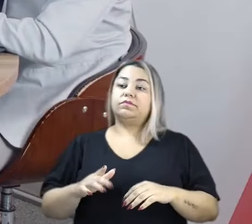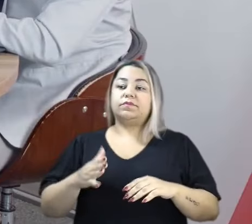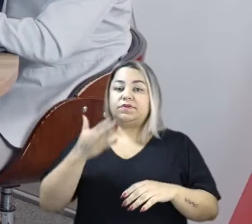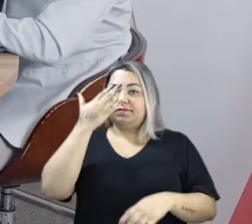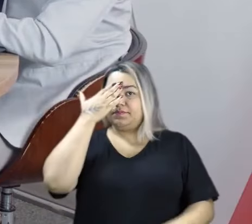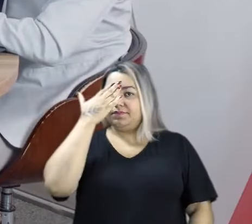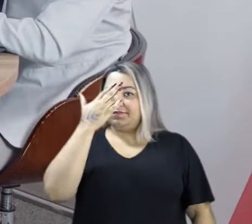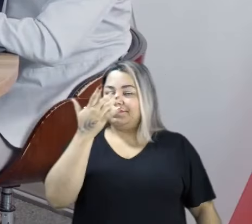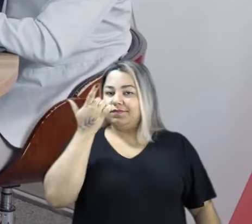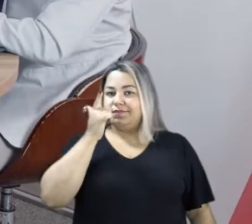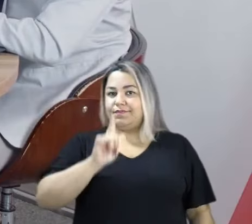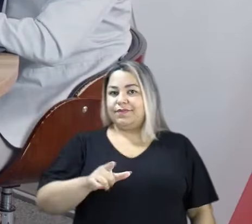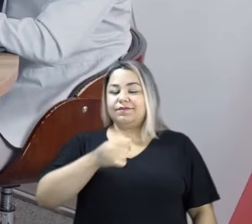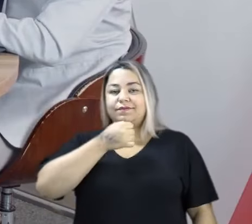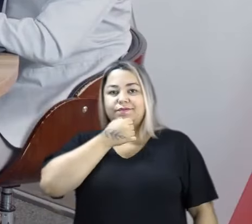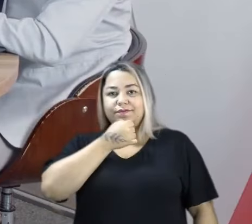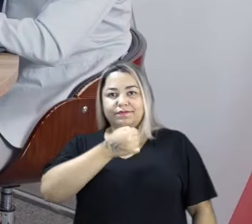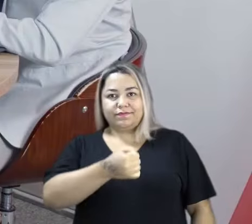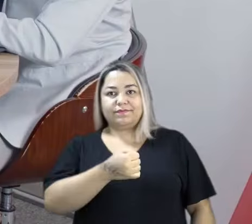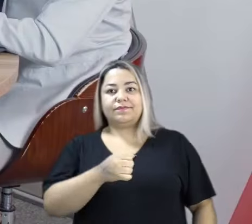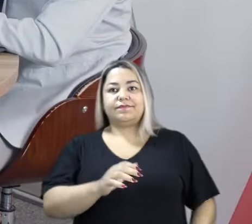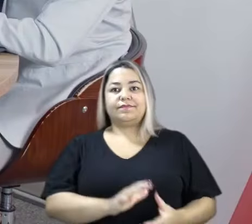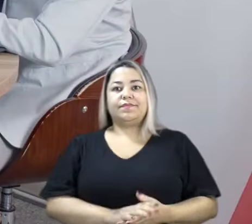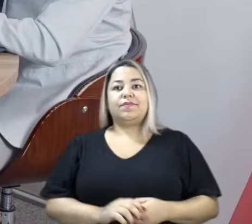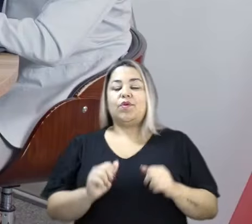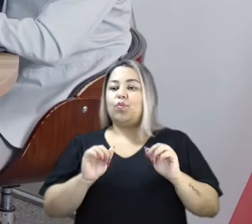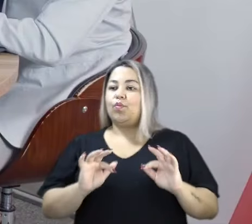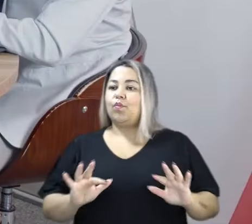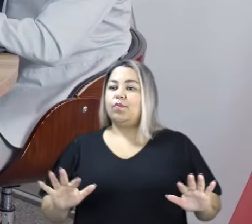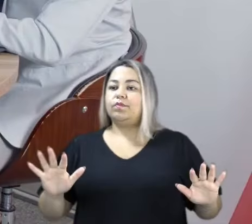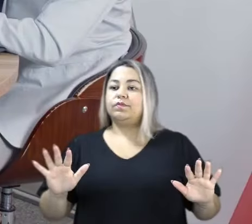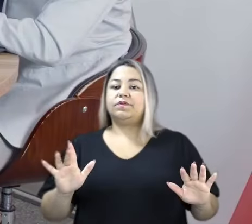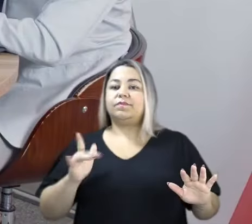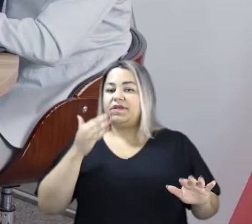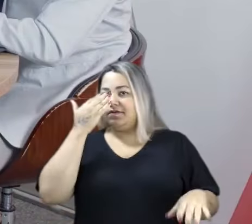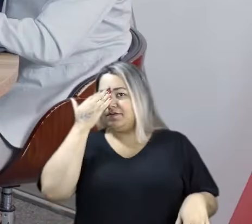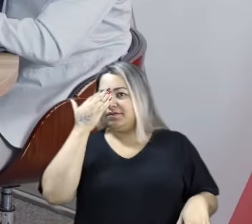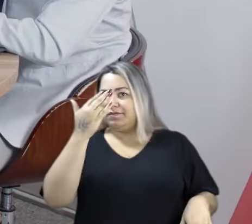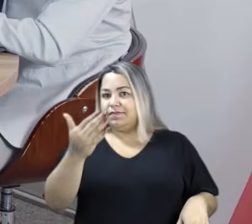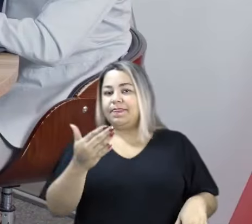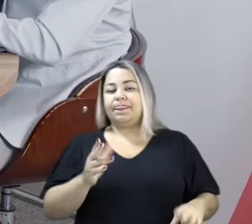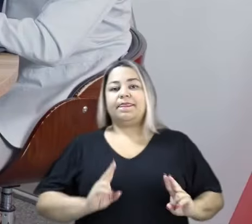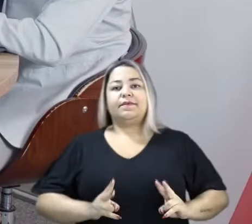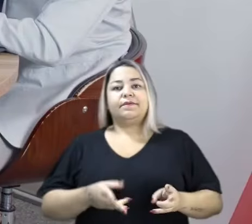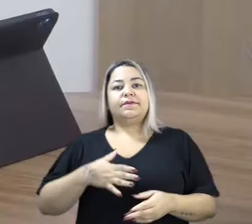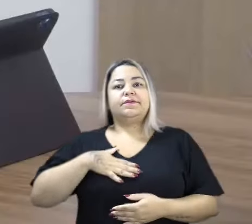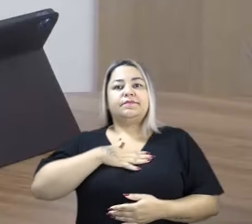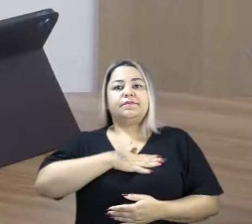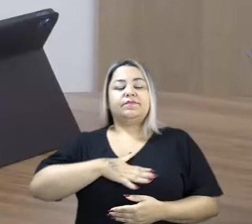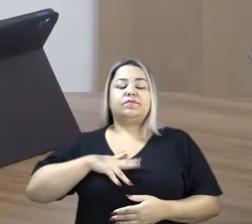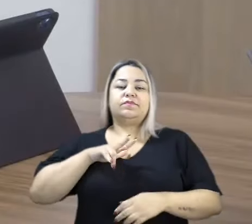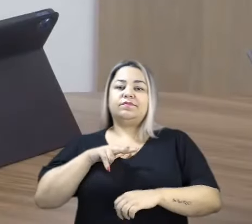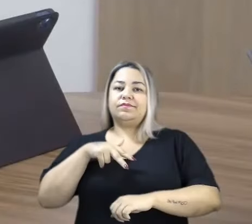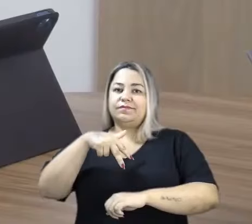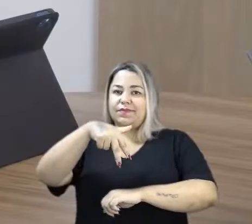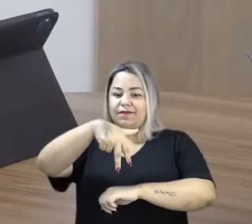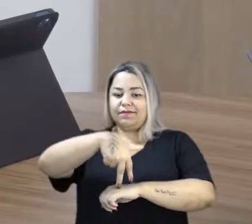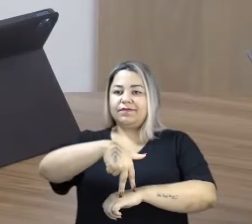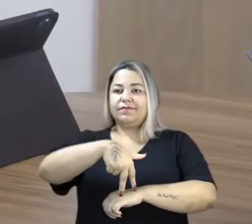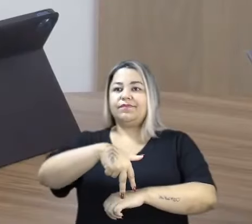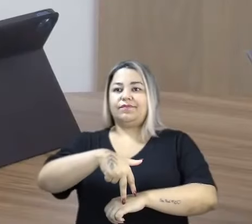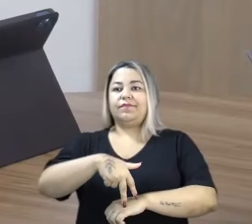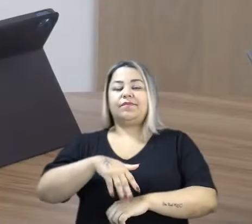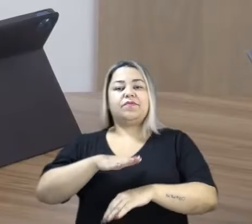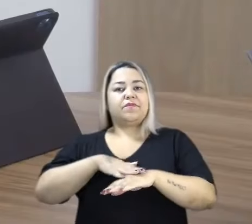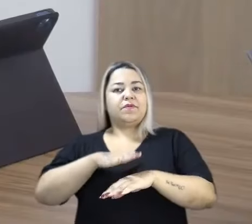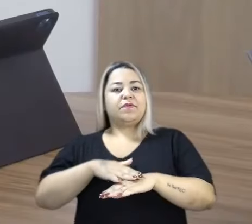Muito obrigado mais uma vez pela entrevista. Ele vai transversalizando, né? Eu que agradeço, acho que é sempre uma honra estar aqui. Eu espero vir aqui